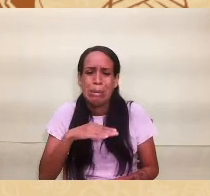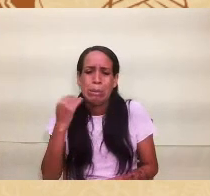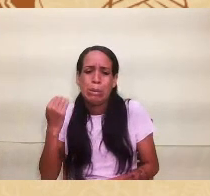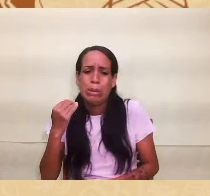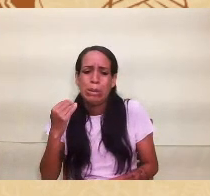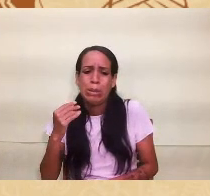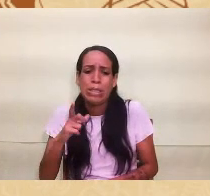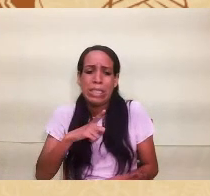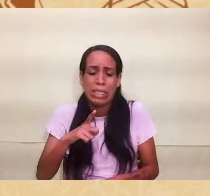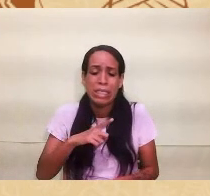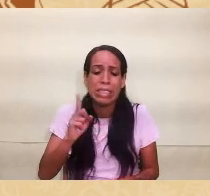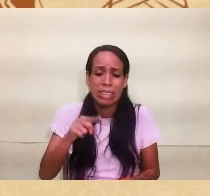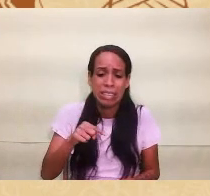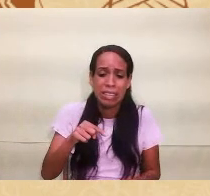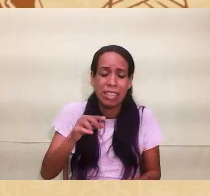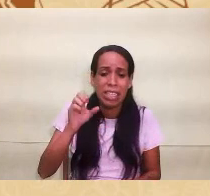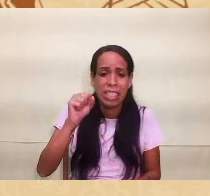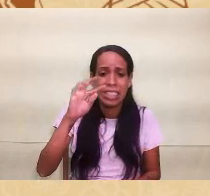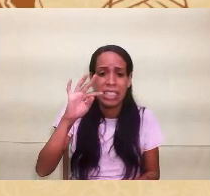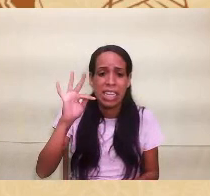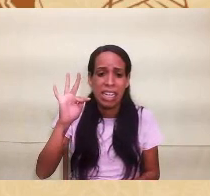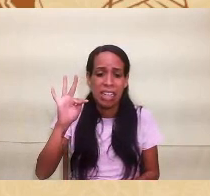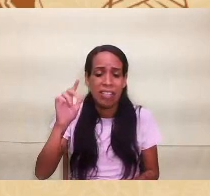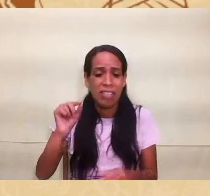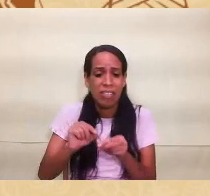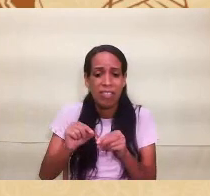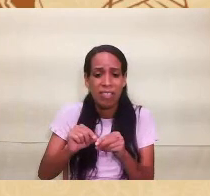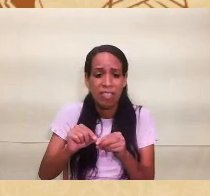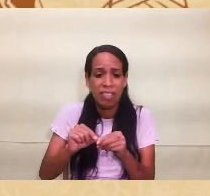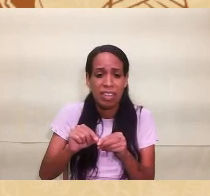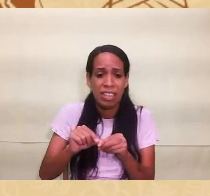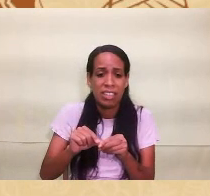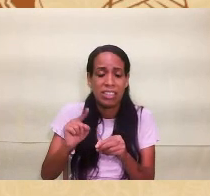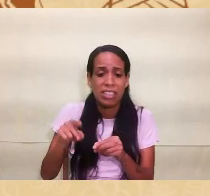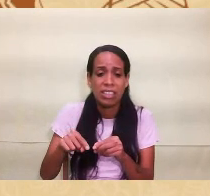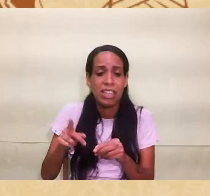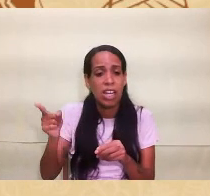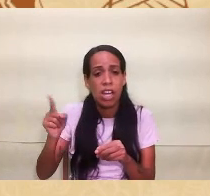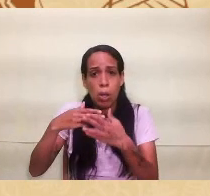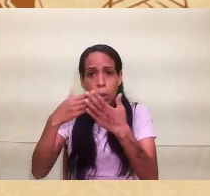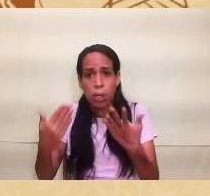numa luta para que o STF derrube o marco temporal e não derruba.